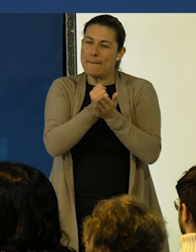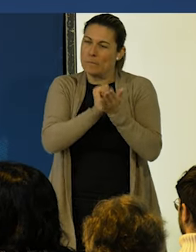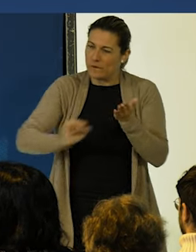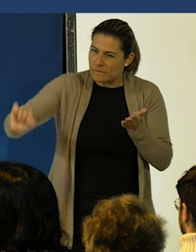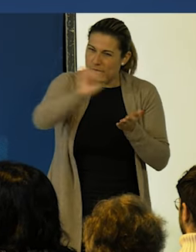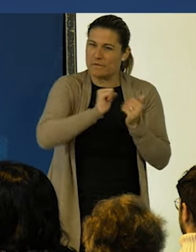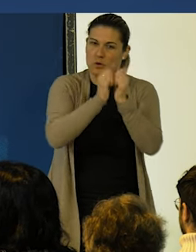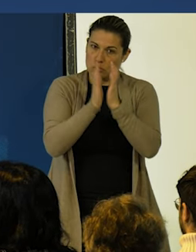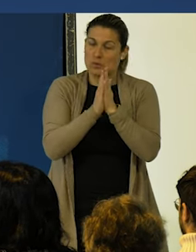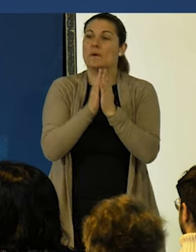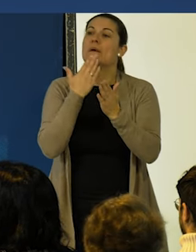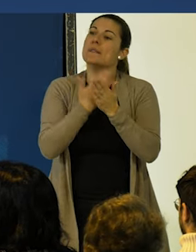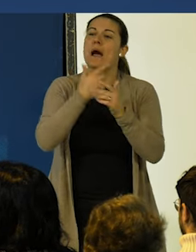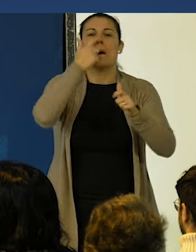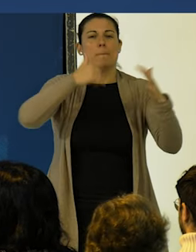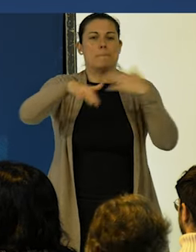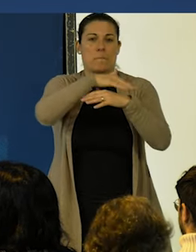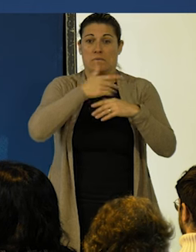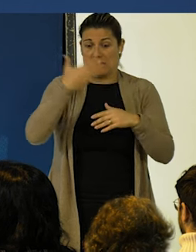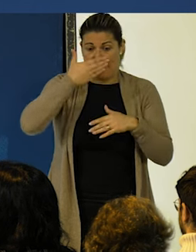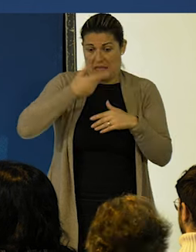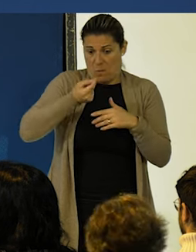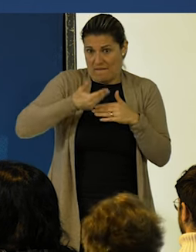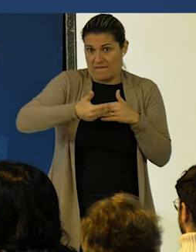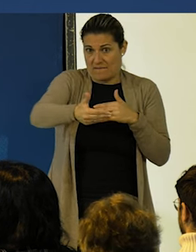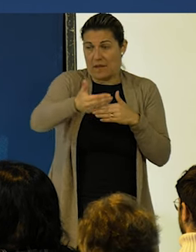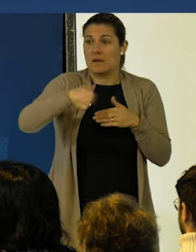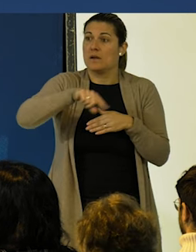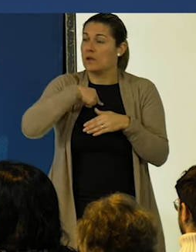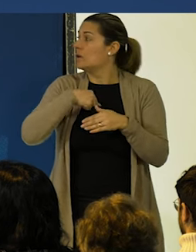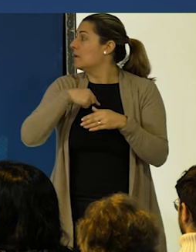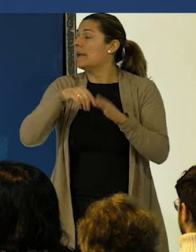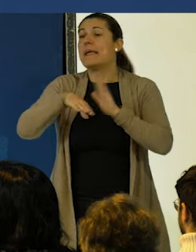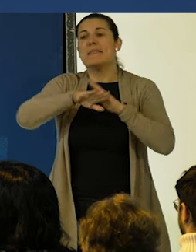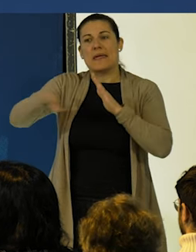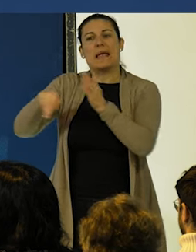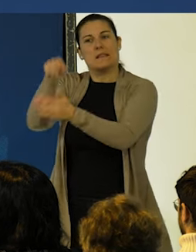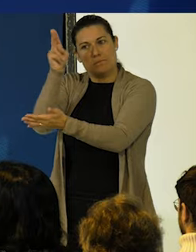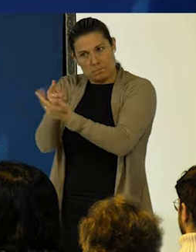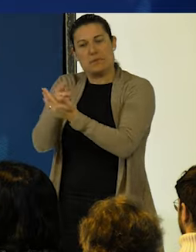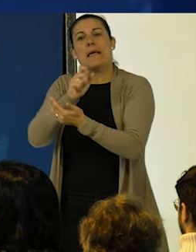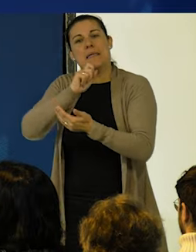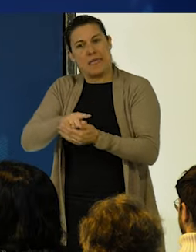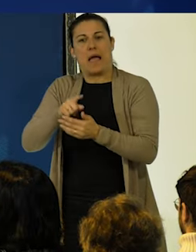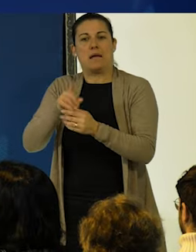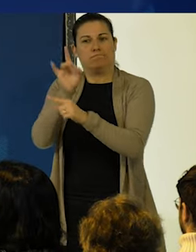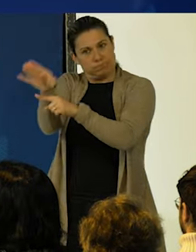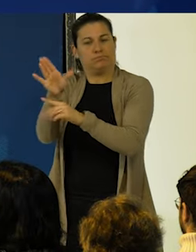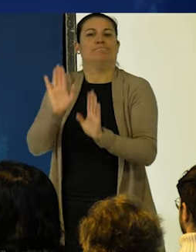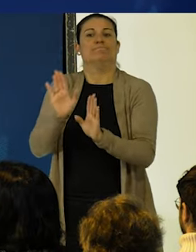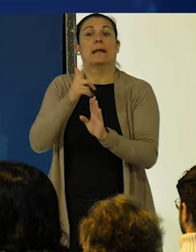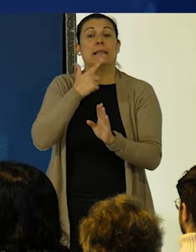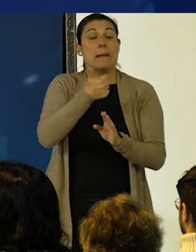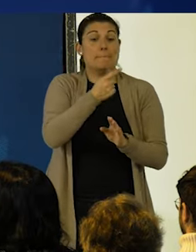este apelo ao nosso povo. É já daqui a poucos dias que vamos vencer a direita. É daqui a poucos dias que faremos